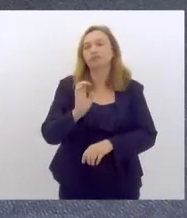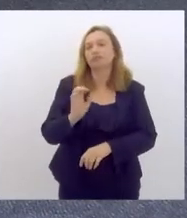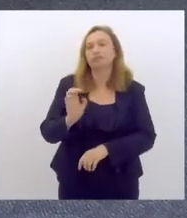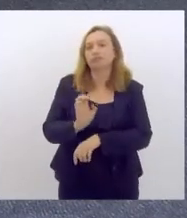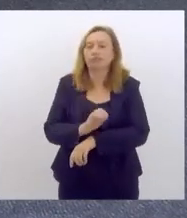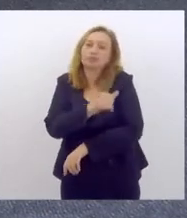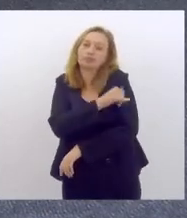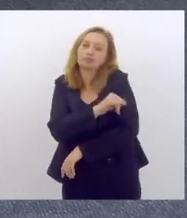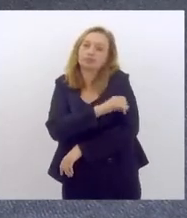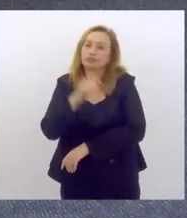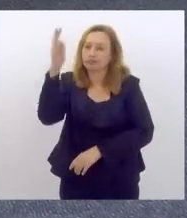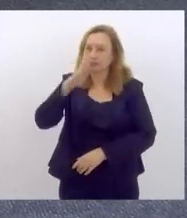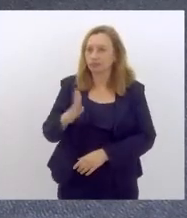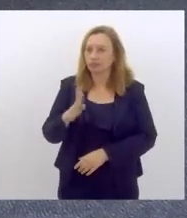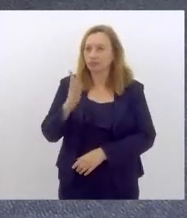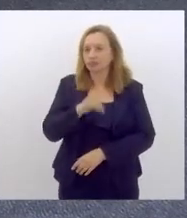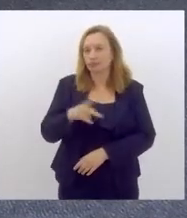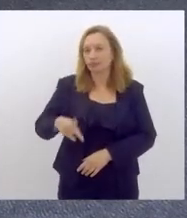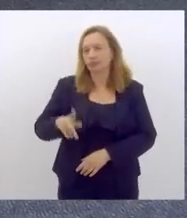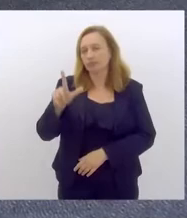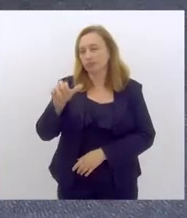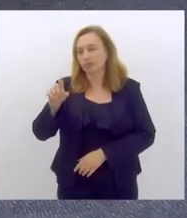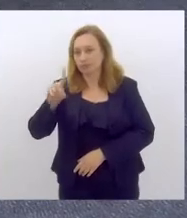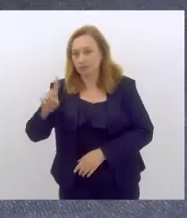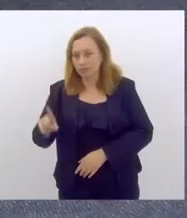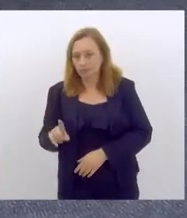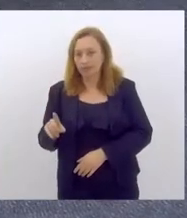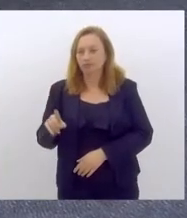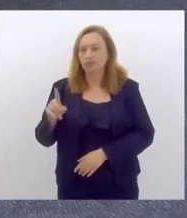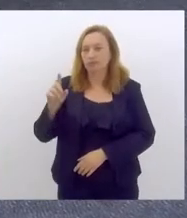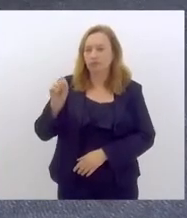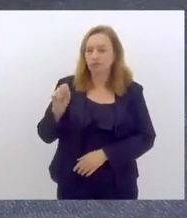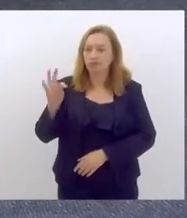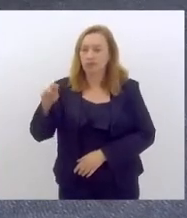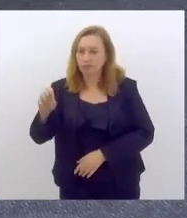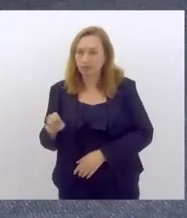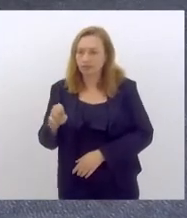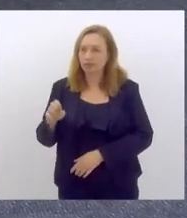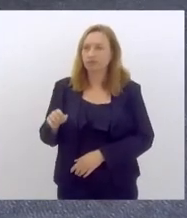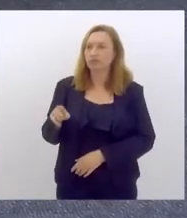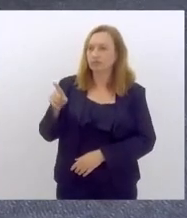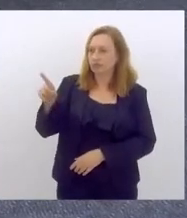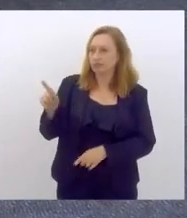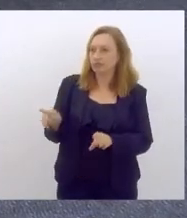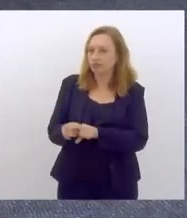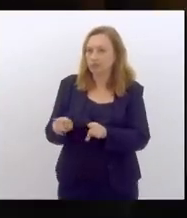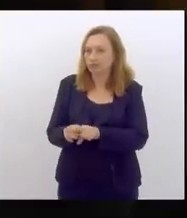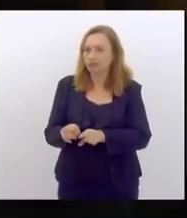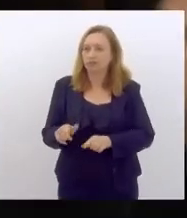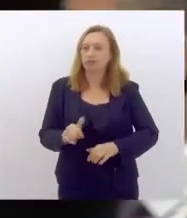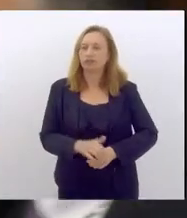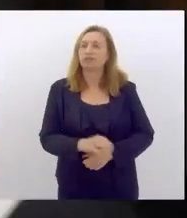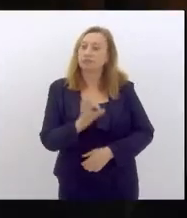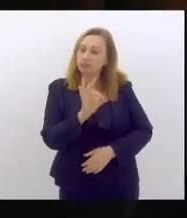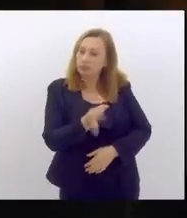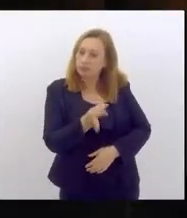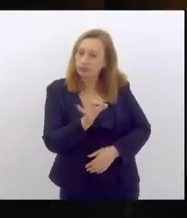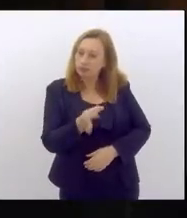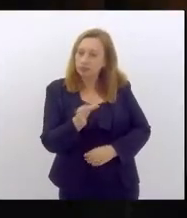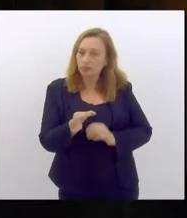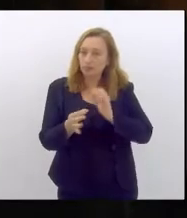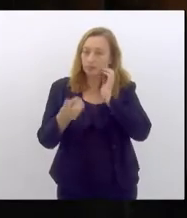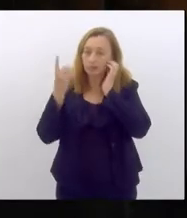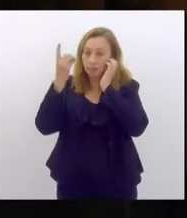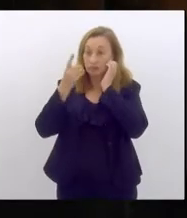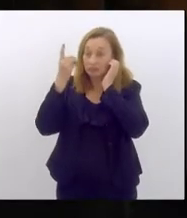o professor Muniz Sodré, da Escola de Comunicação da UFRJ, de onde Vossa Excelência é proveniente. Exatamente,